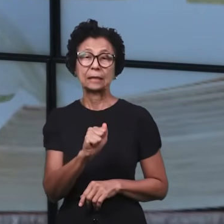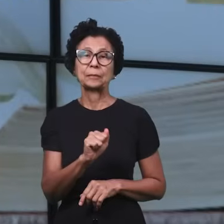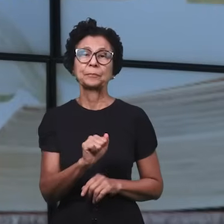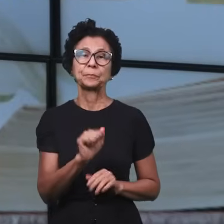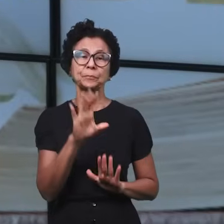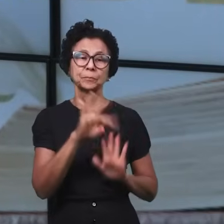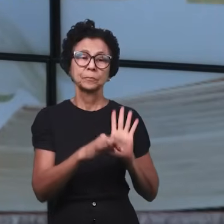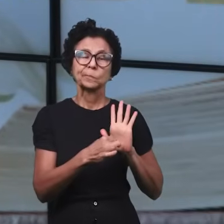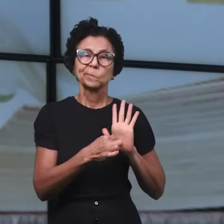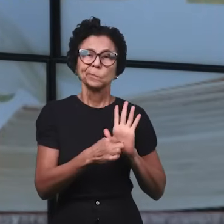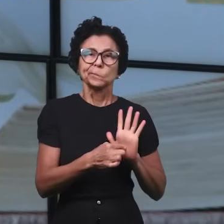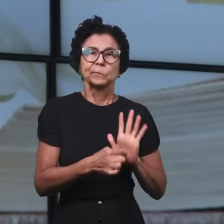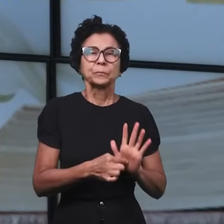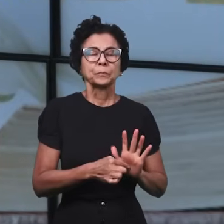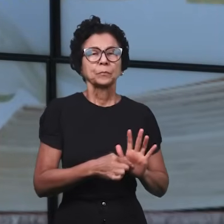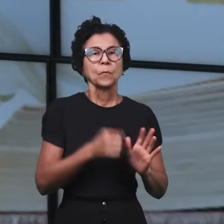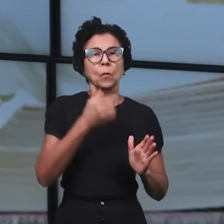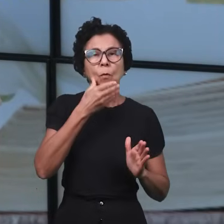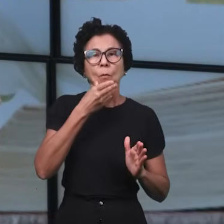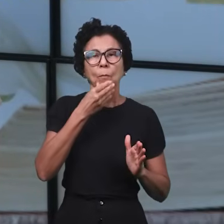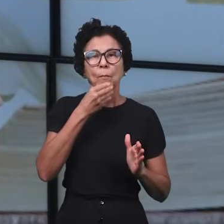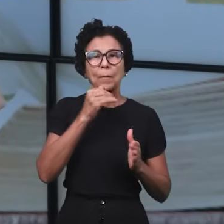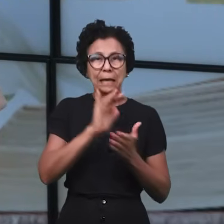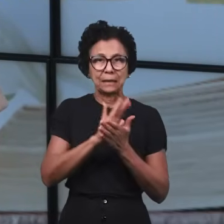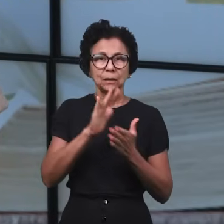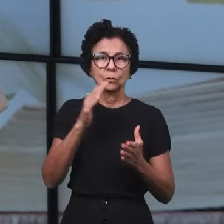um texto da palavra em que